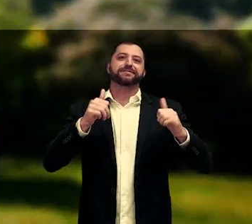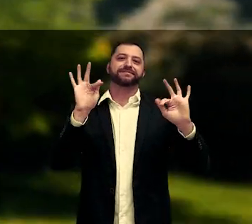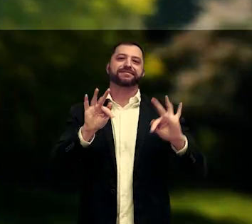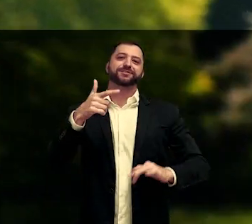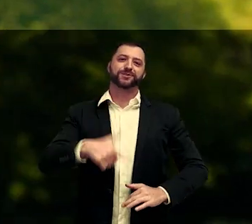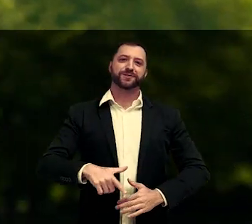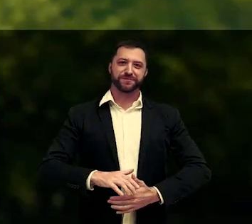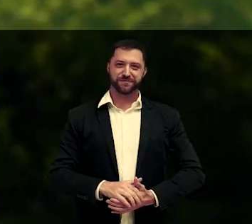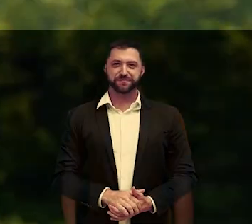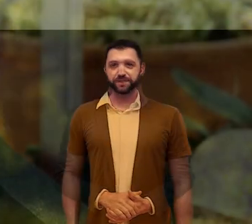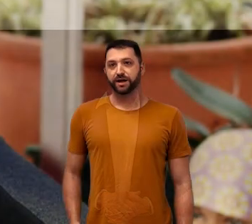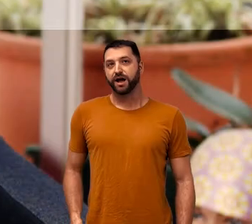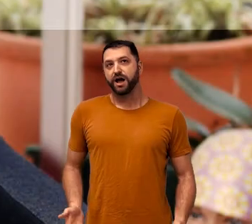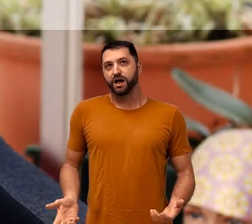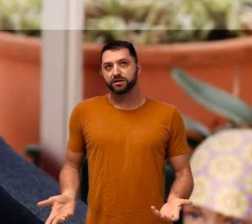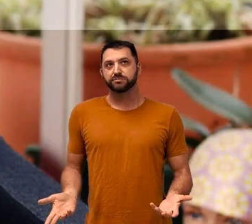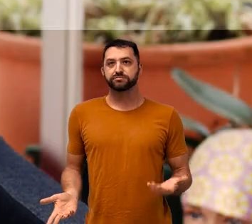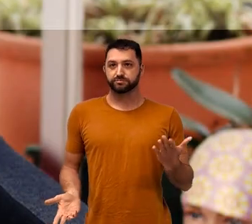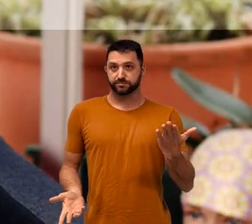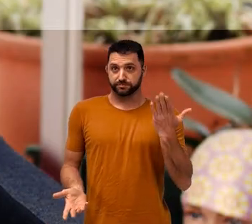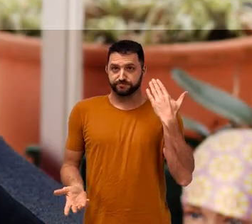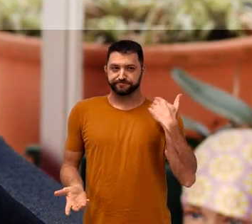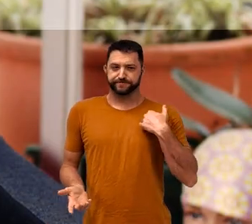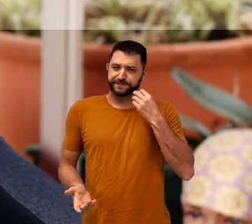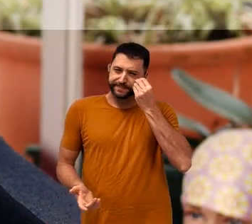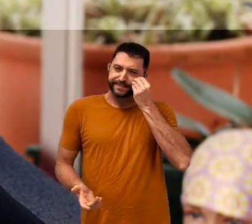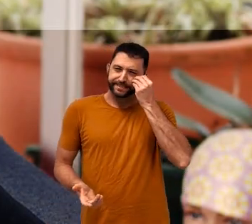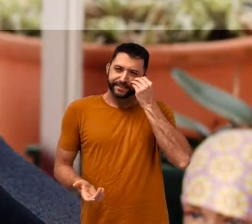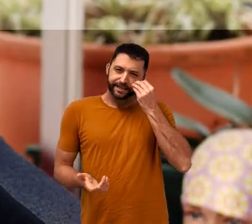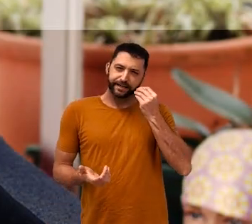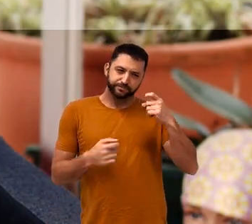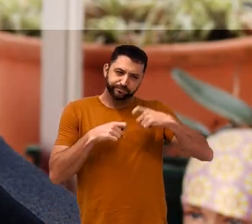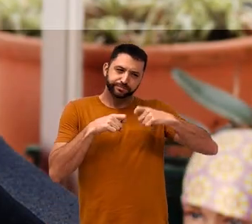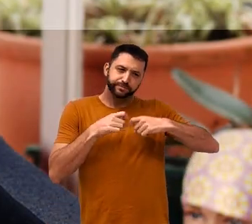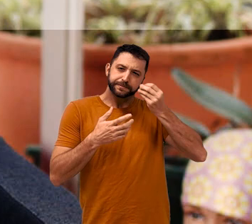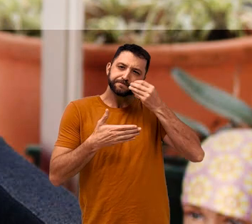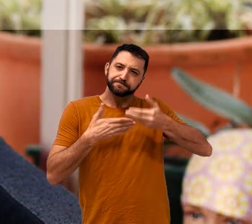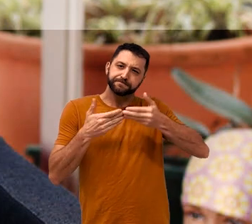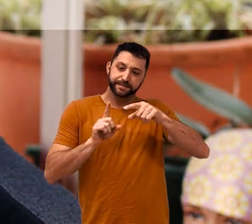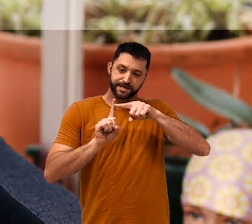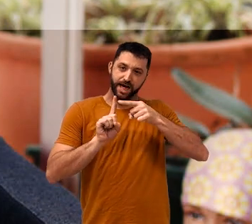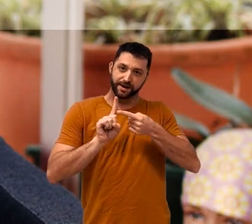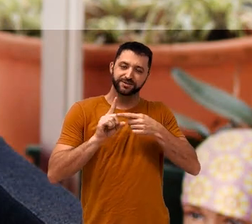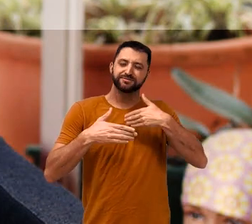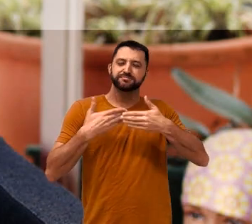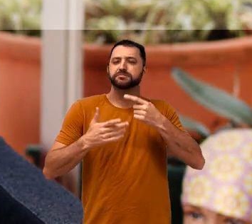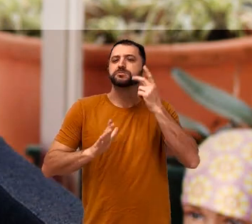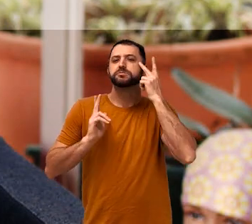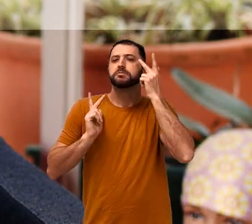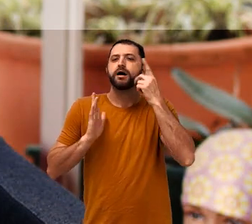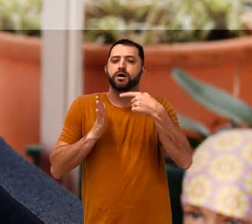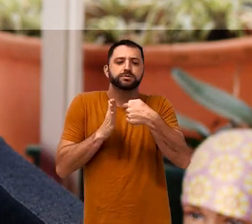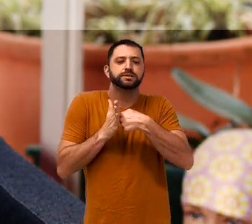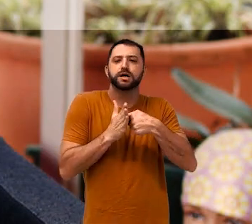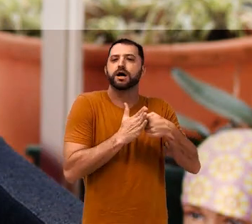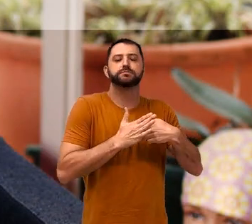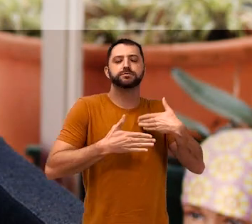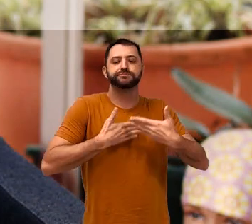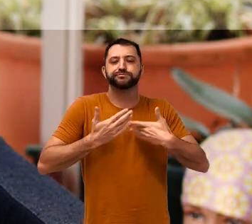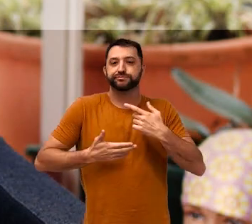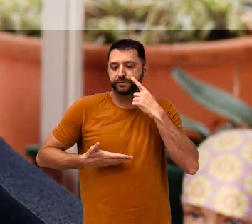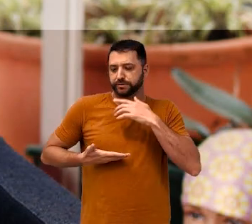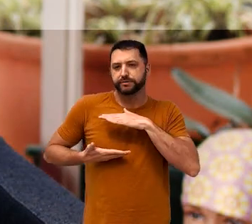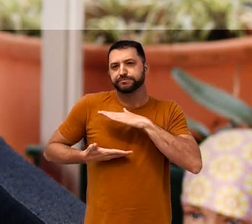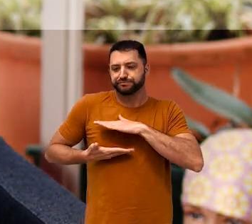a alegria de viver. Eu estava tentando engravidar e fui fazer alguns exames de rotina. E no ultrassom de